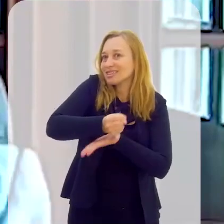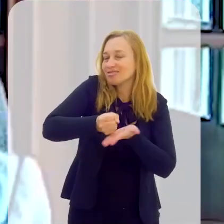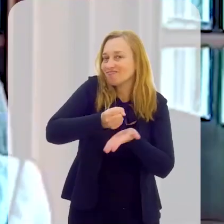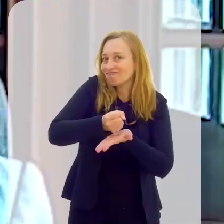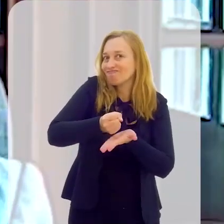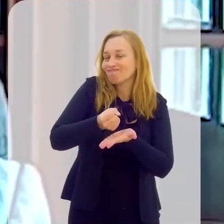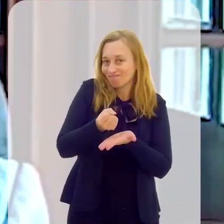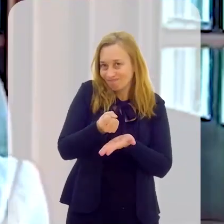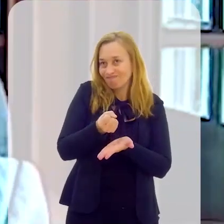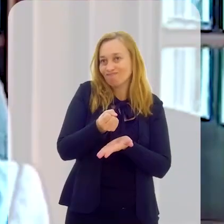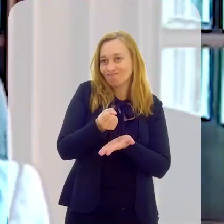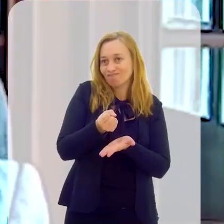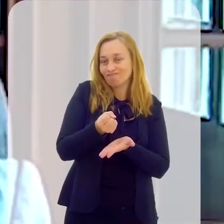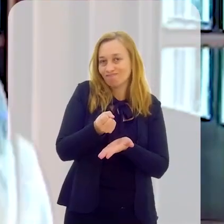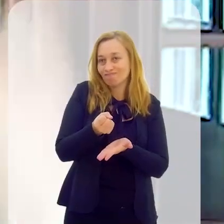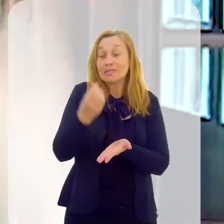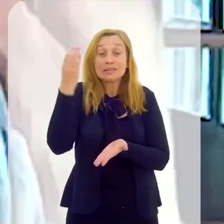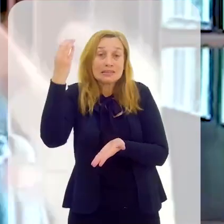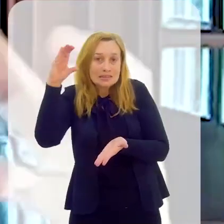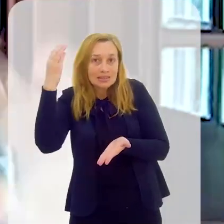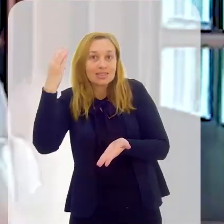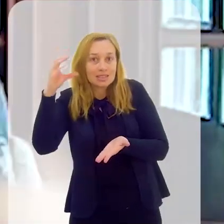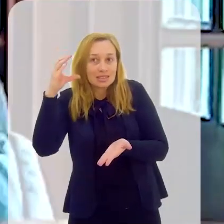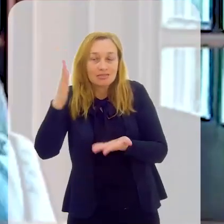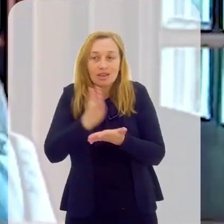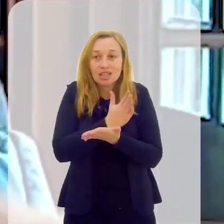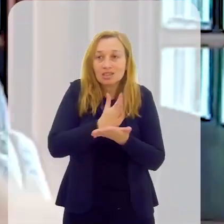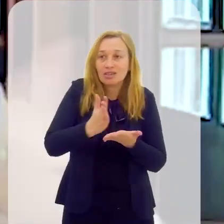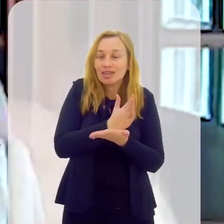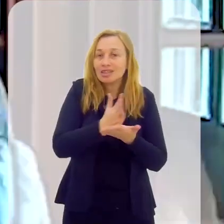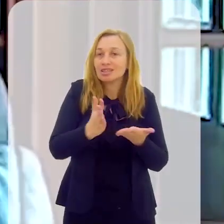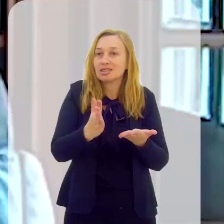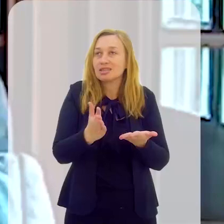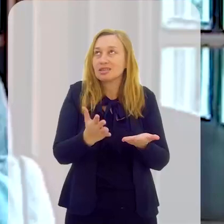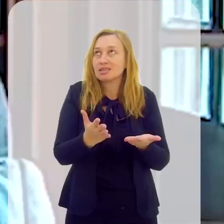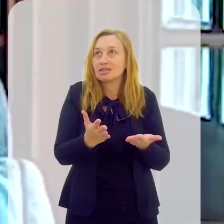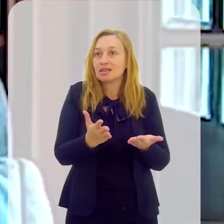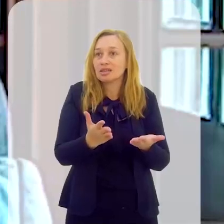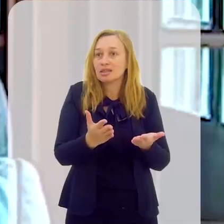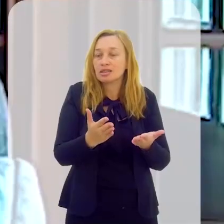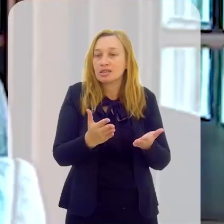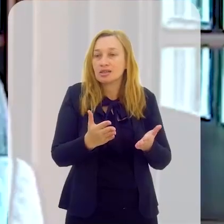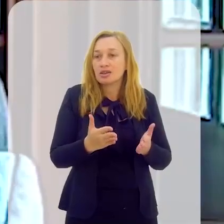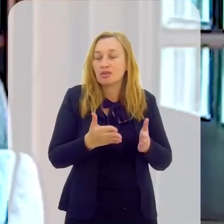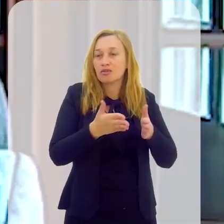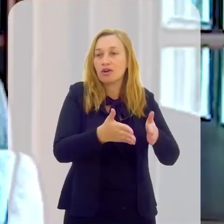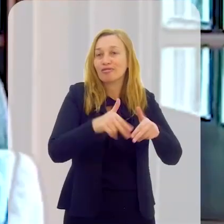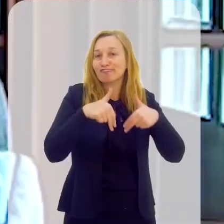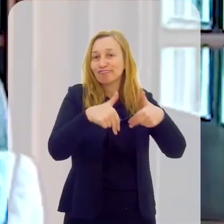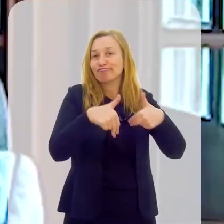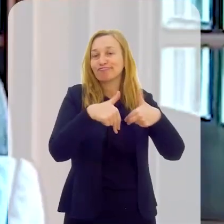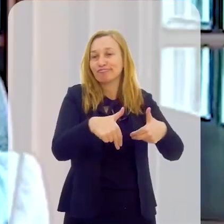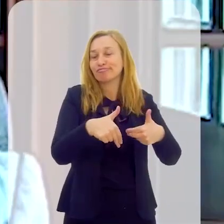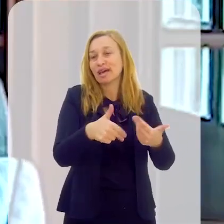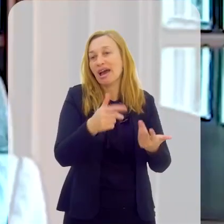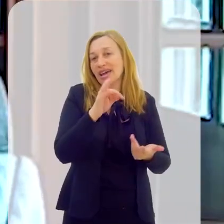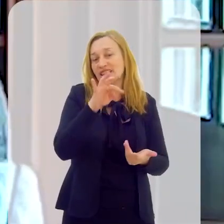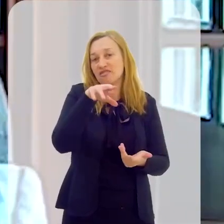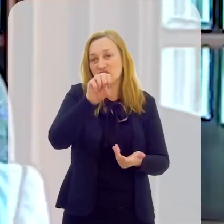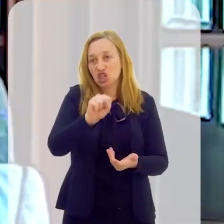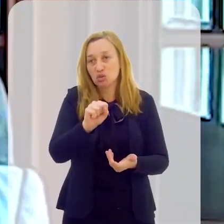de um embasamento, de uma base, de uma racionalidade, de uma base científica. Às vezes fica muito na questão